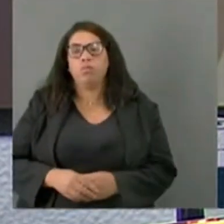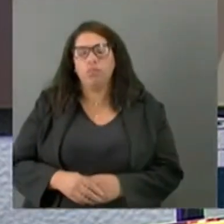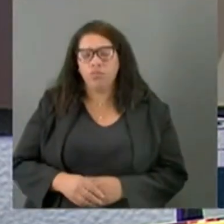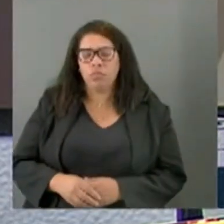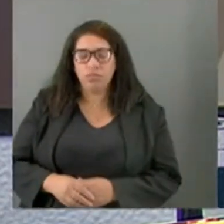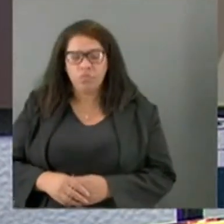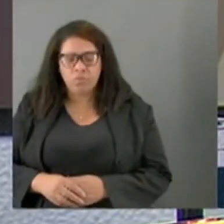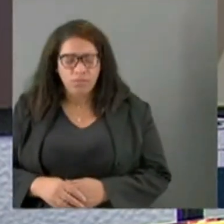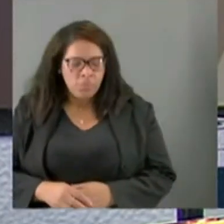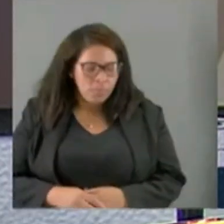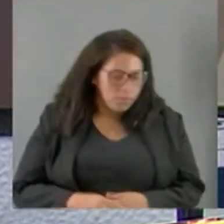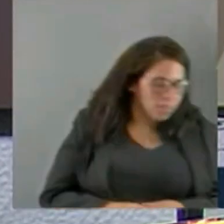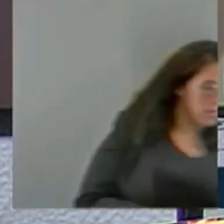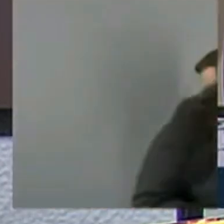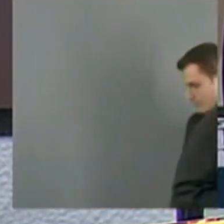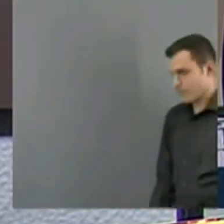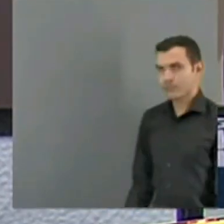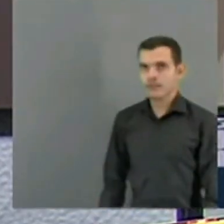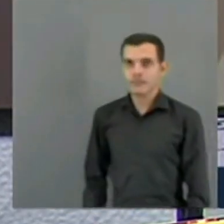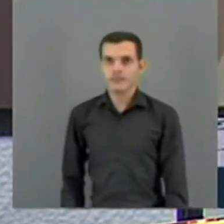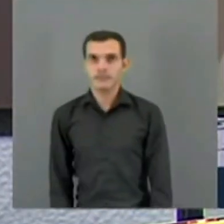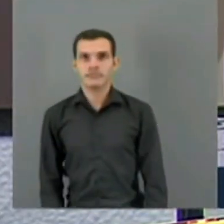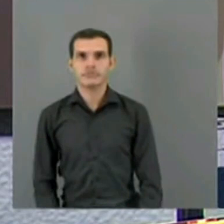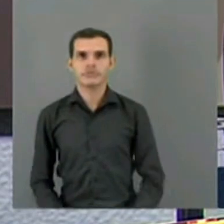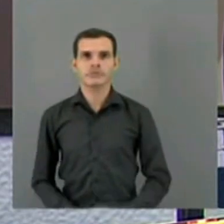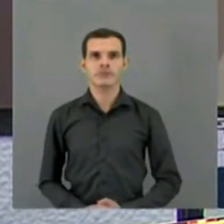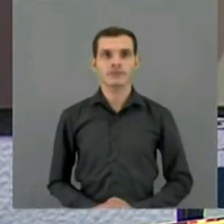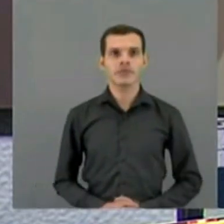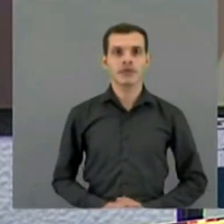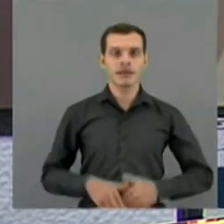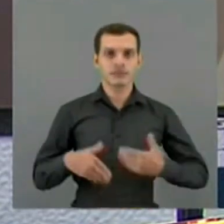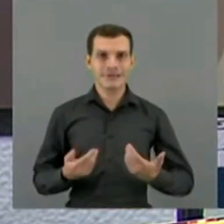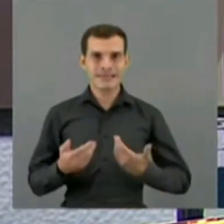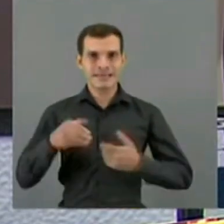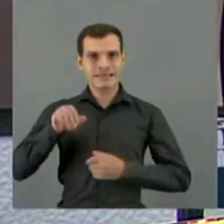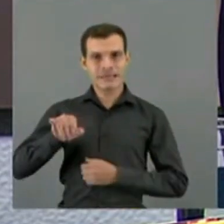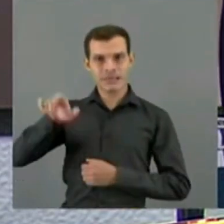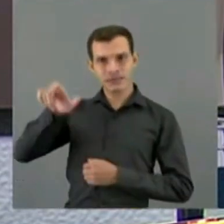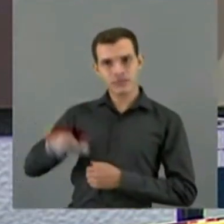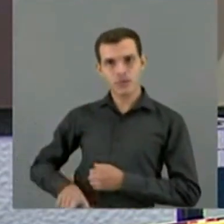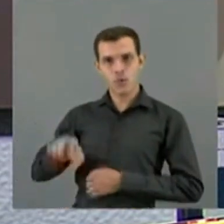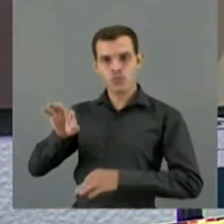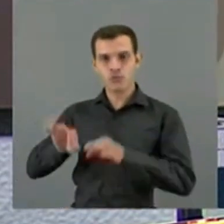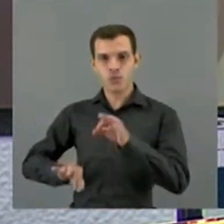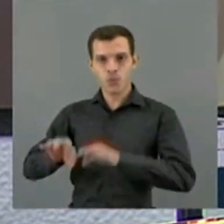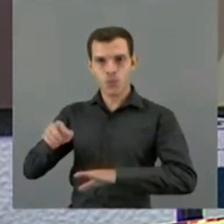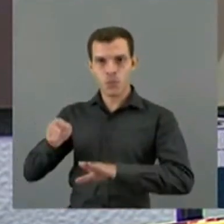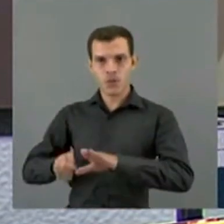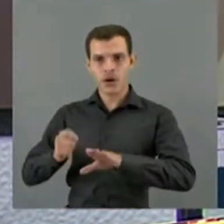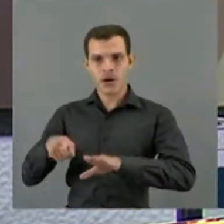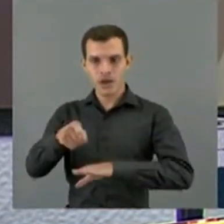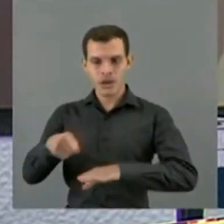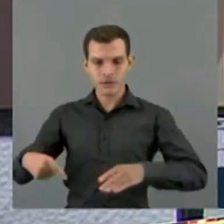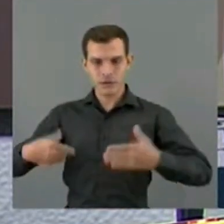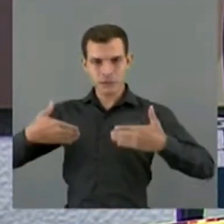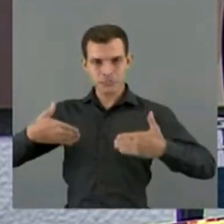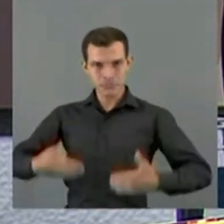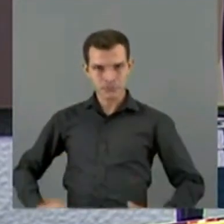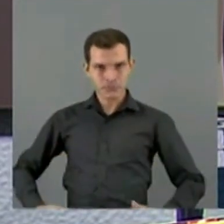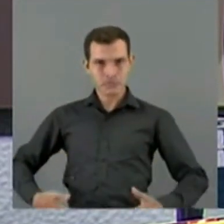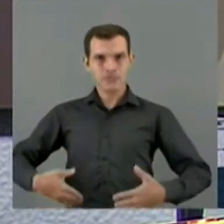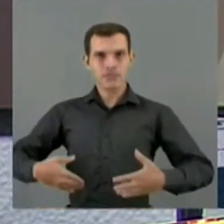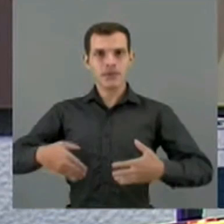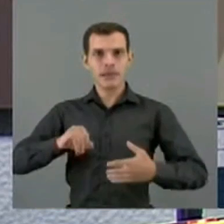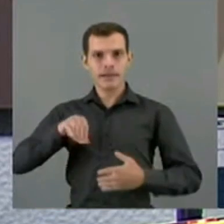processo. De sorte que qualquer espécie de crime, por quem quer que seja praticado, eu defendo que